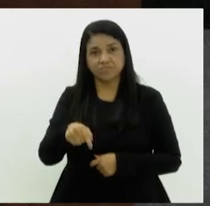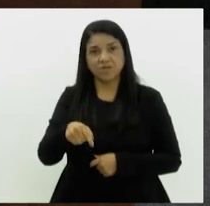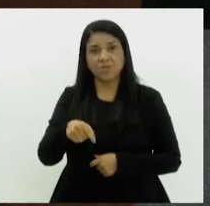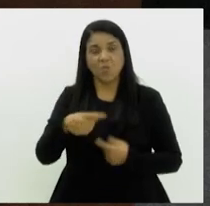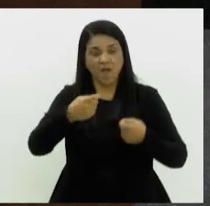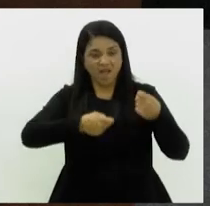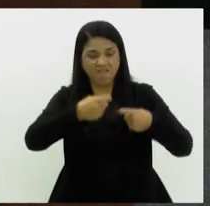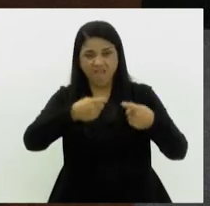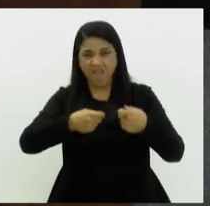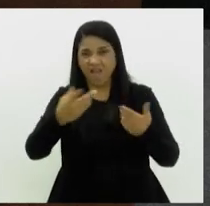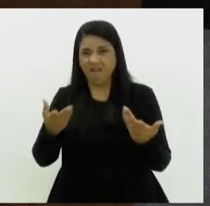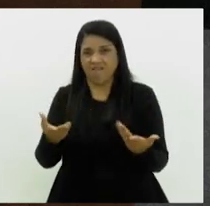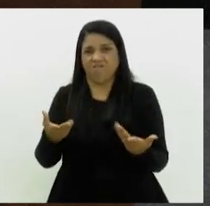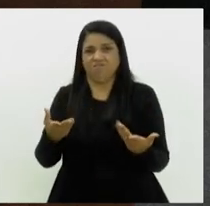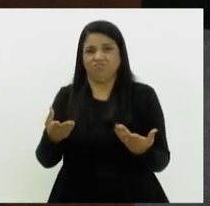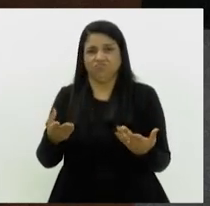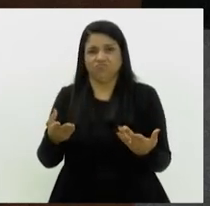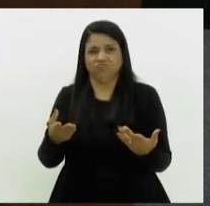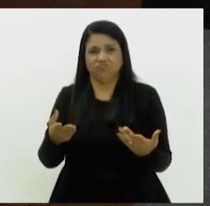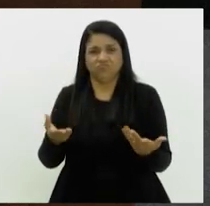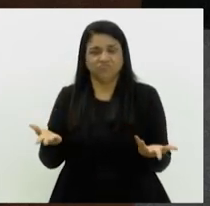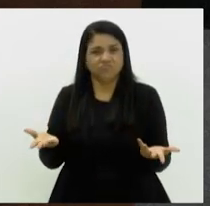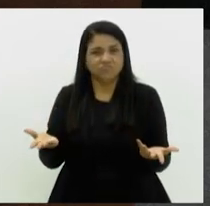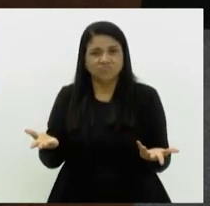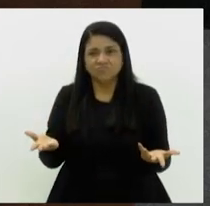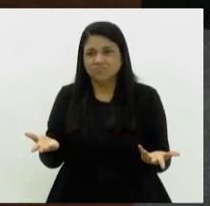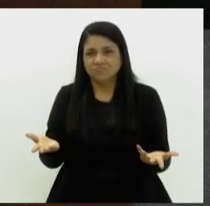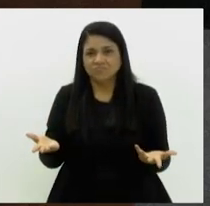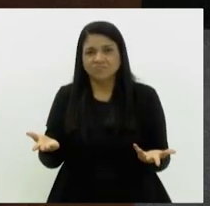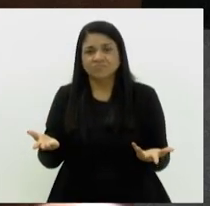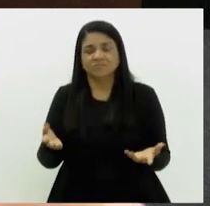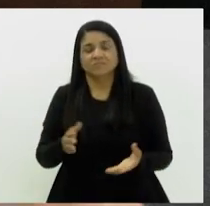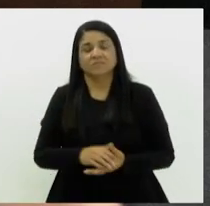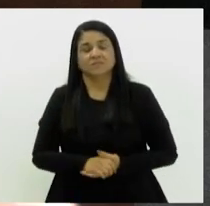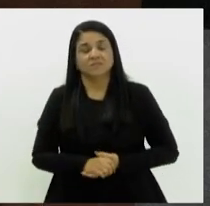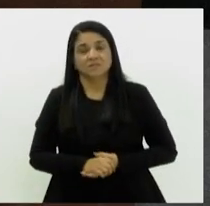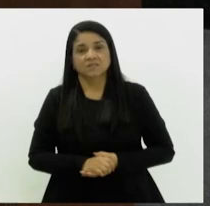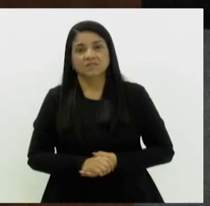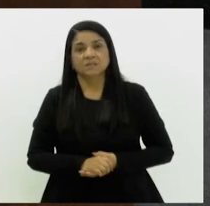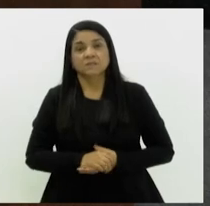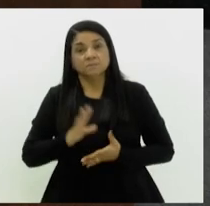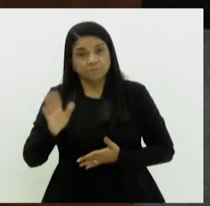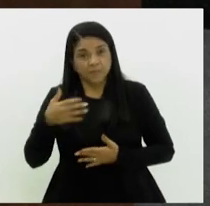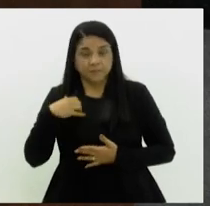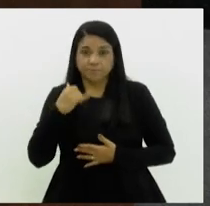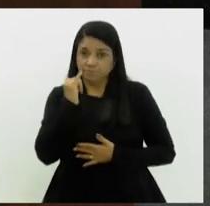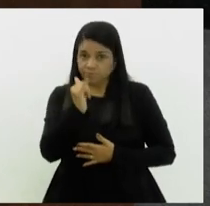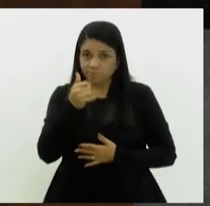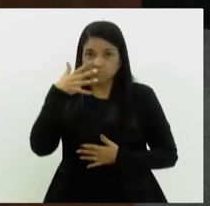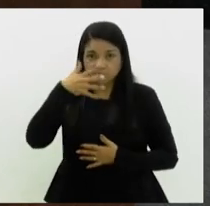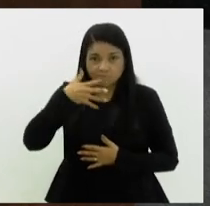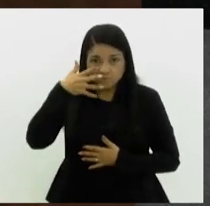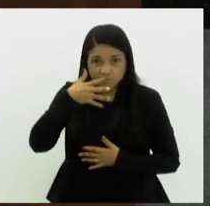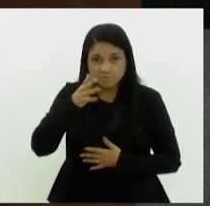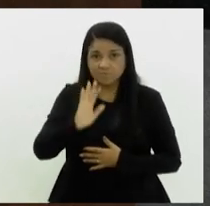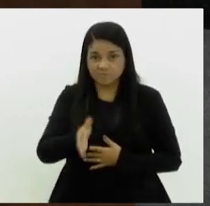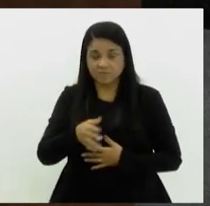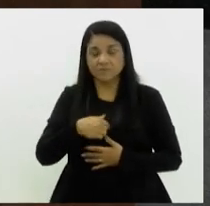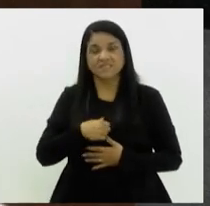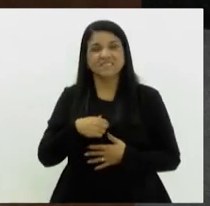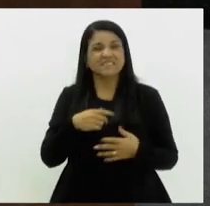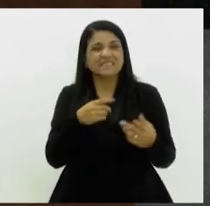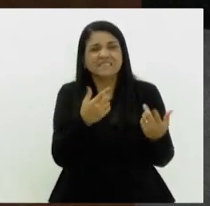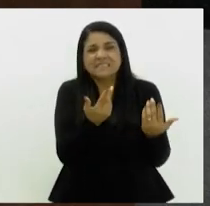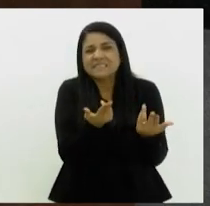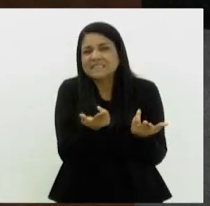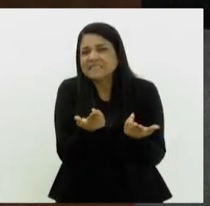já teria caído. Mas, dito isso, senhor presidente, nada justifica